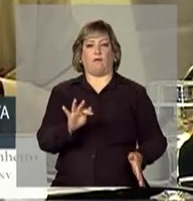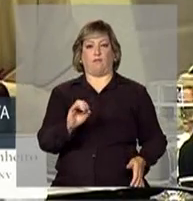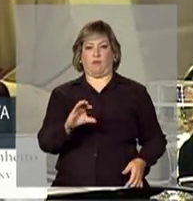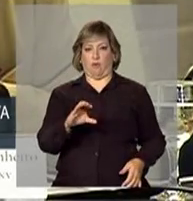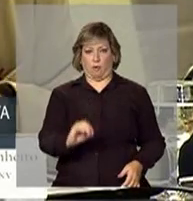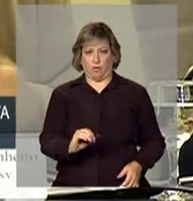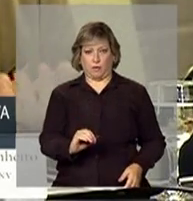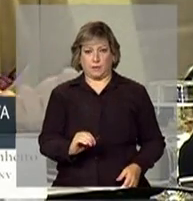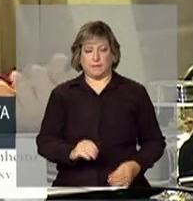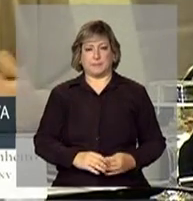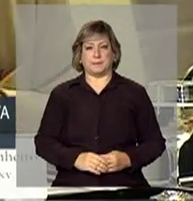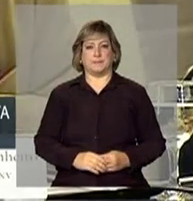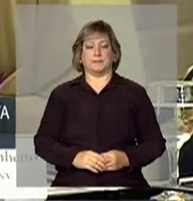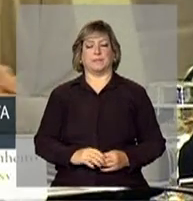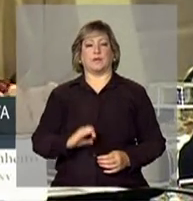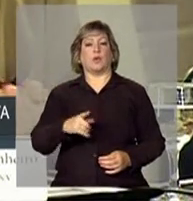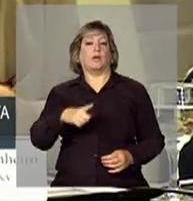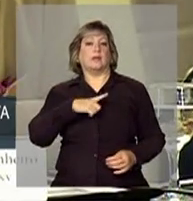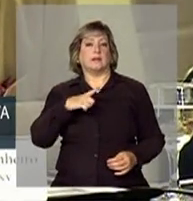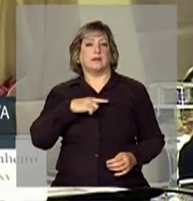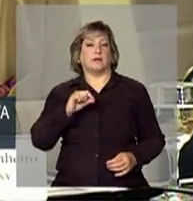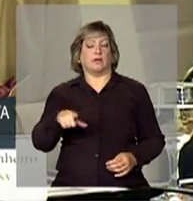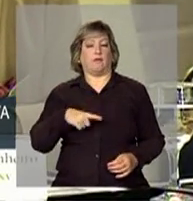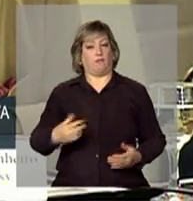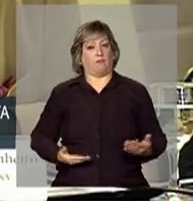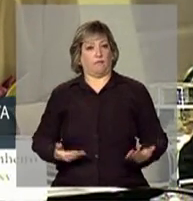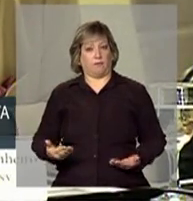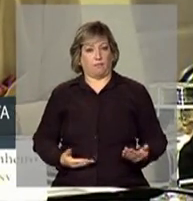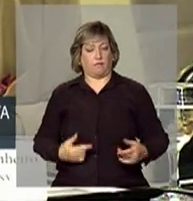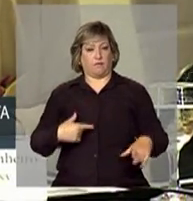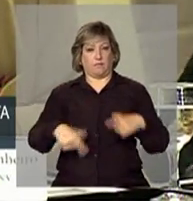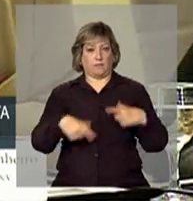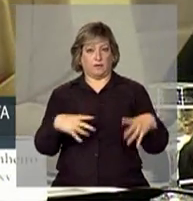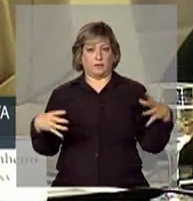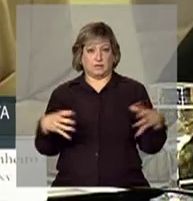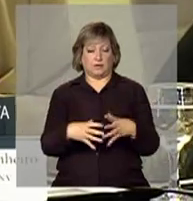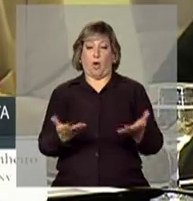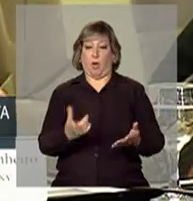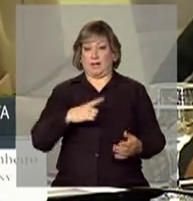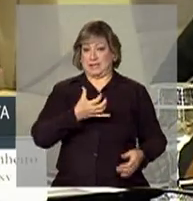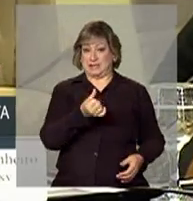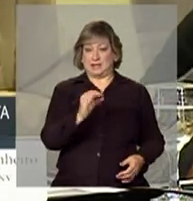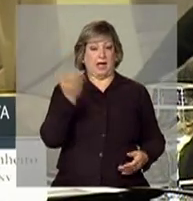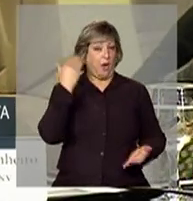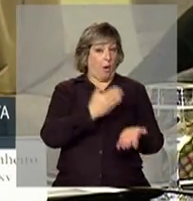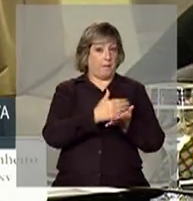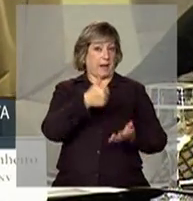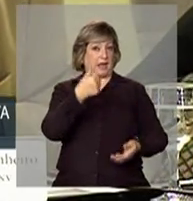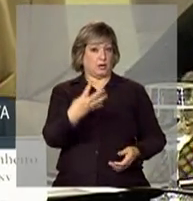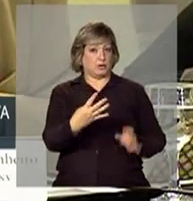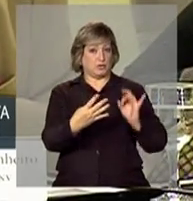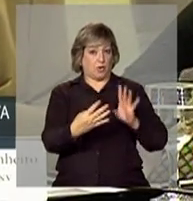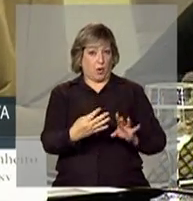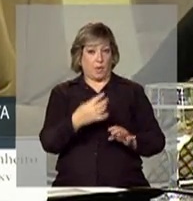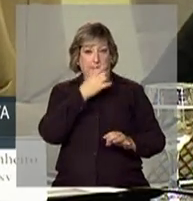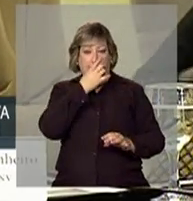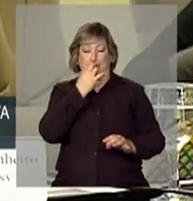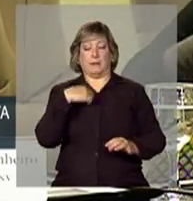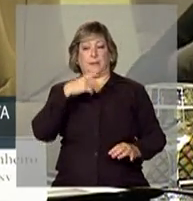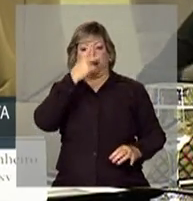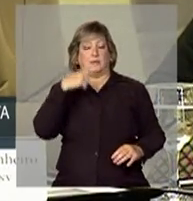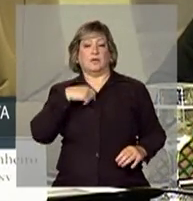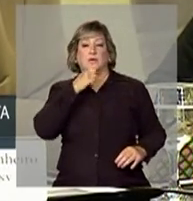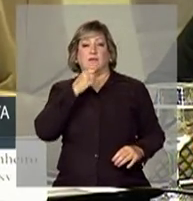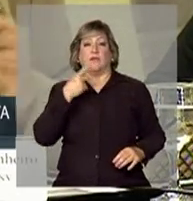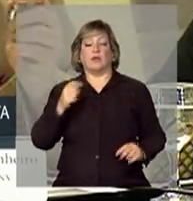são funcionários ou consultores da comissão, hoje são 60, no início eram 14, aí todo mundo dizia não tem apoio